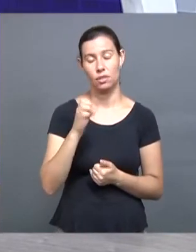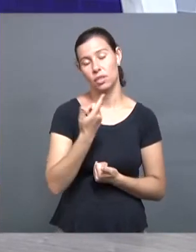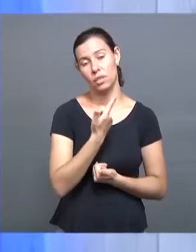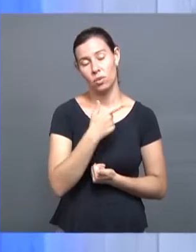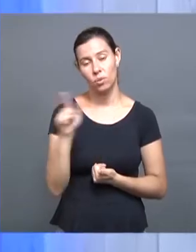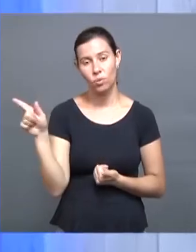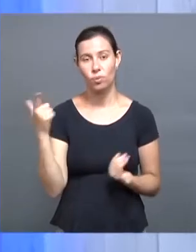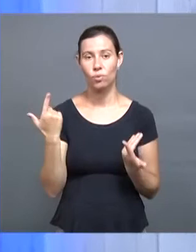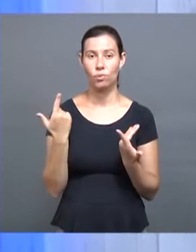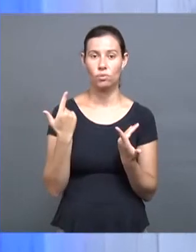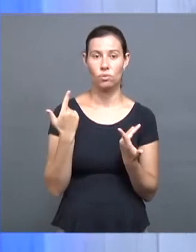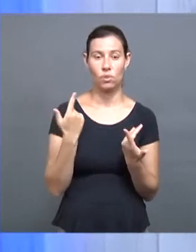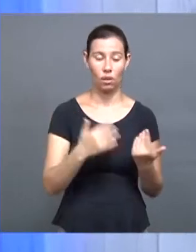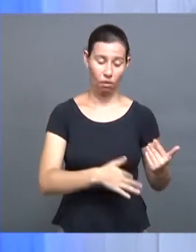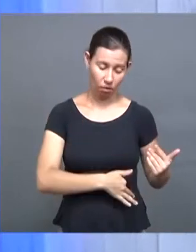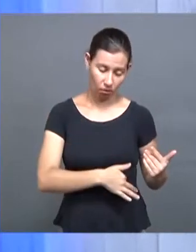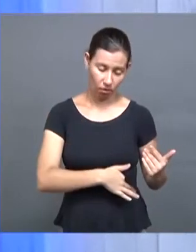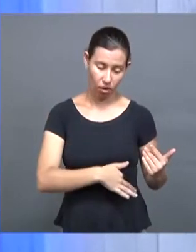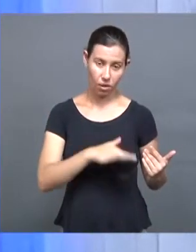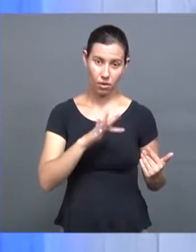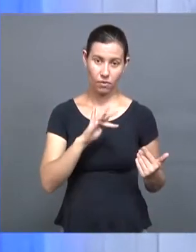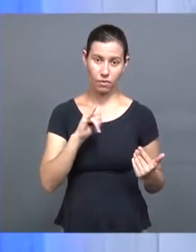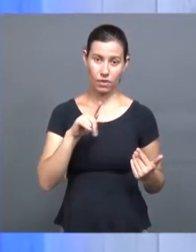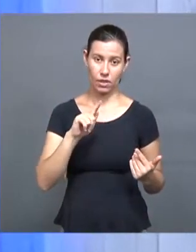por exemplo, ligada ao fígado. Eu acho que a minha